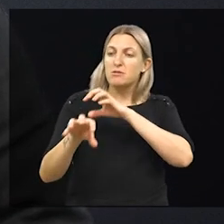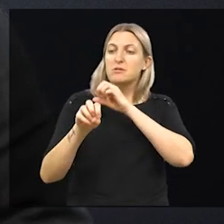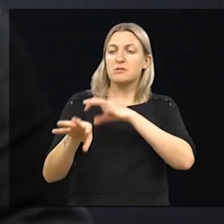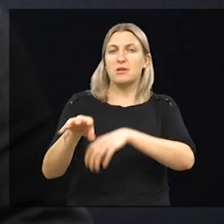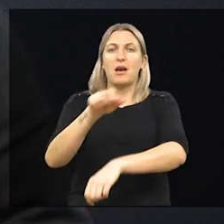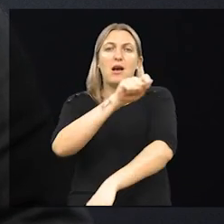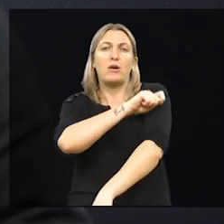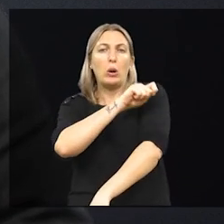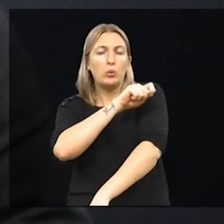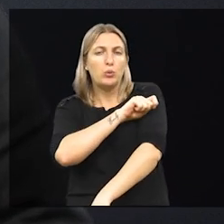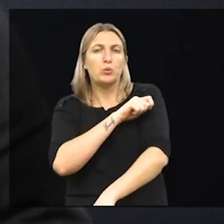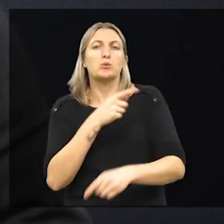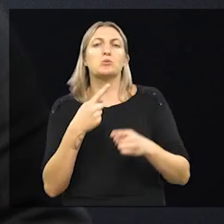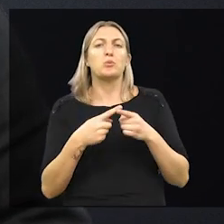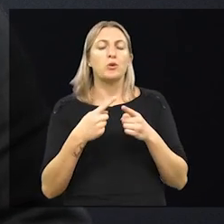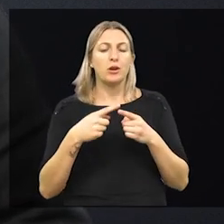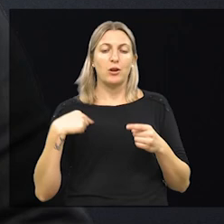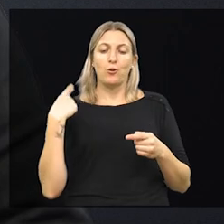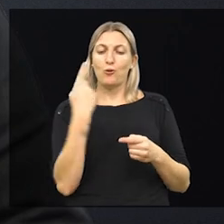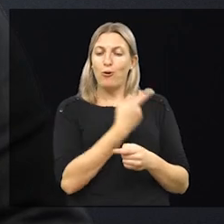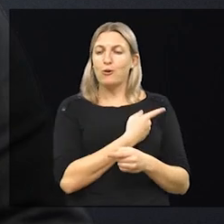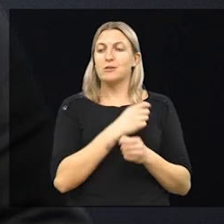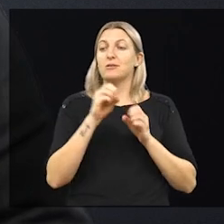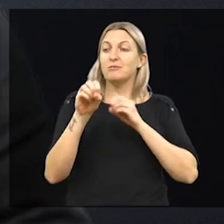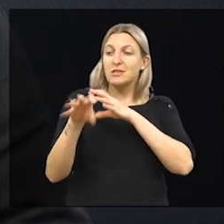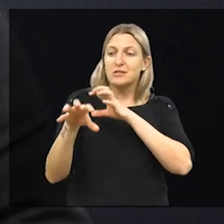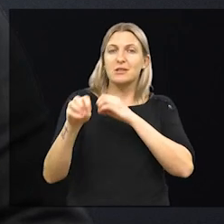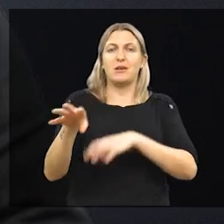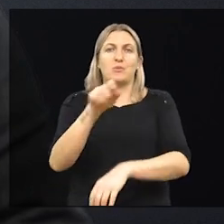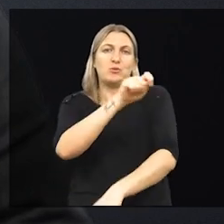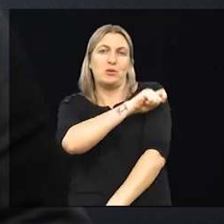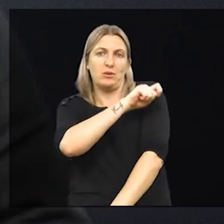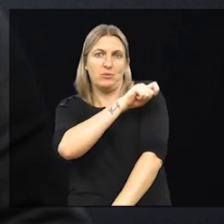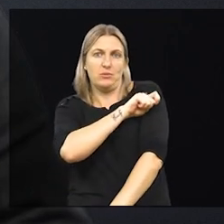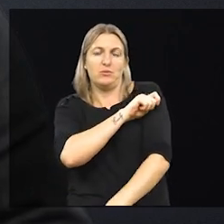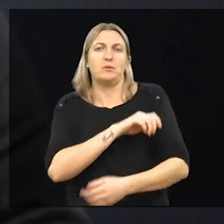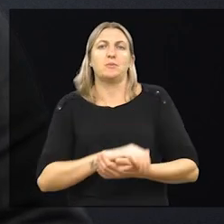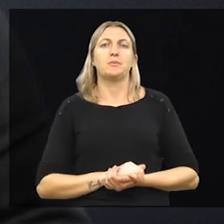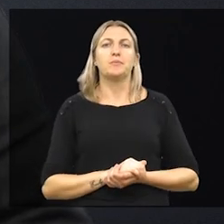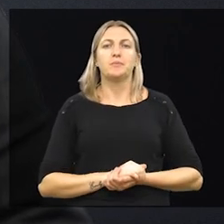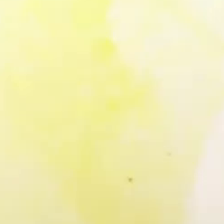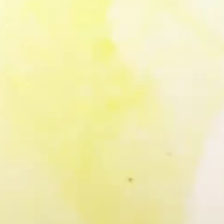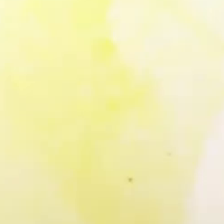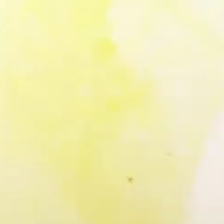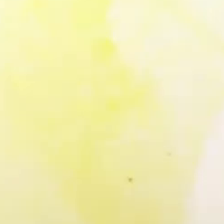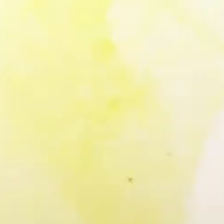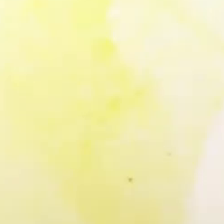a gente trabalha como formadores neve pessoas com seres humanos